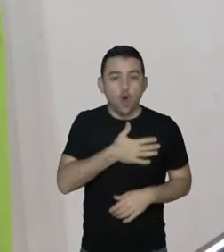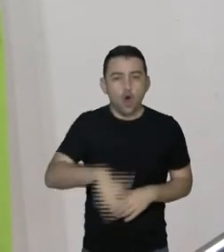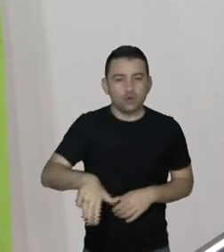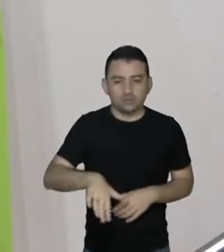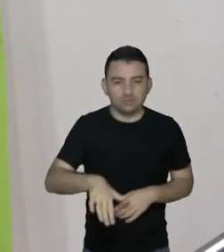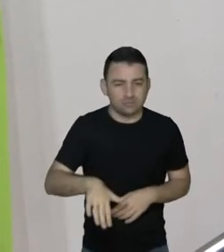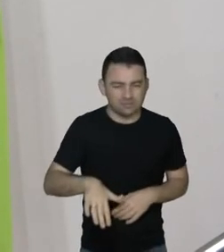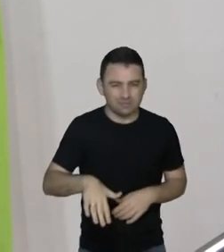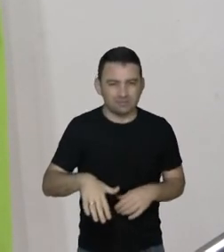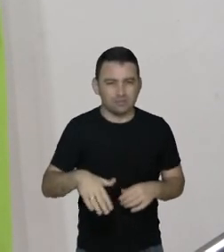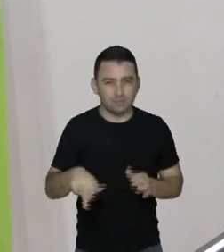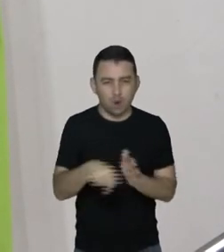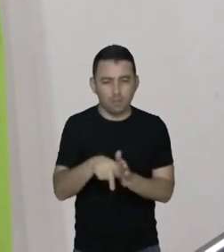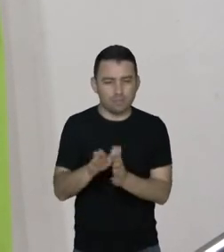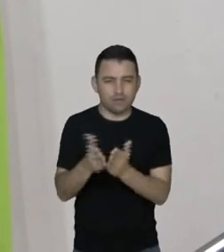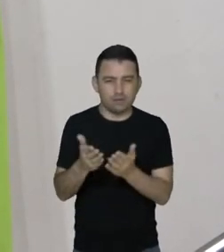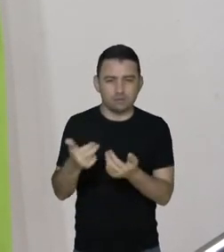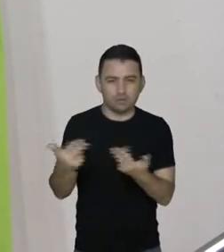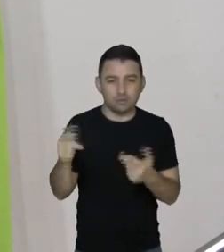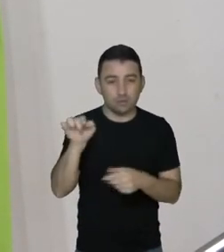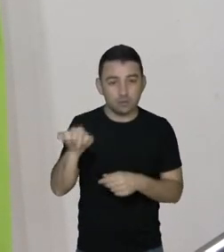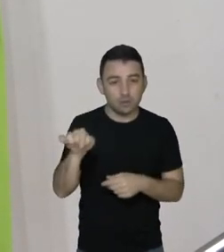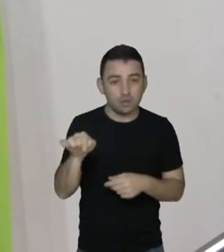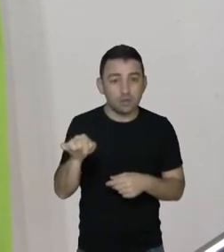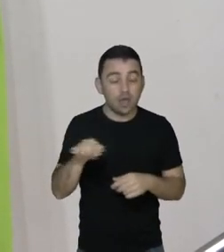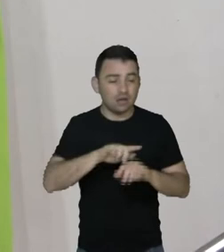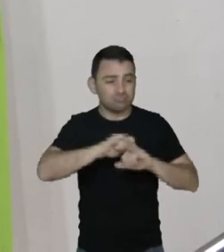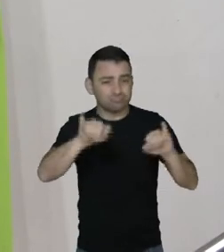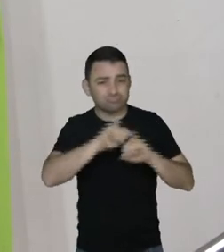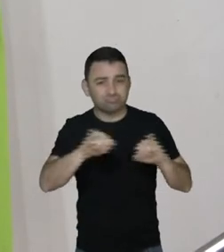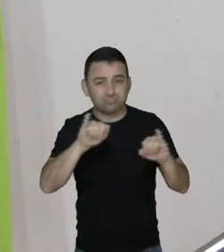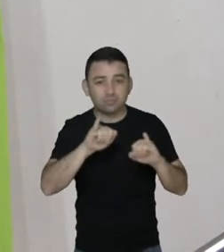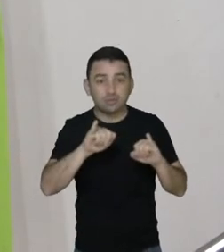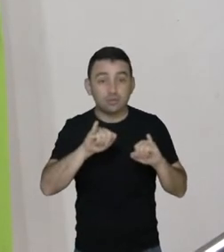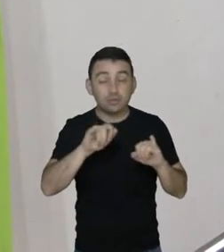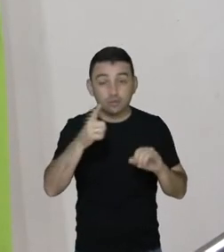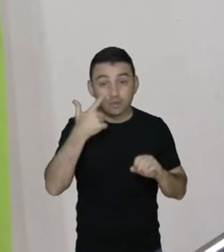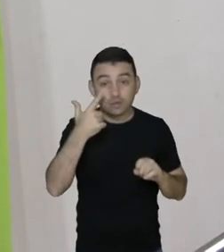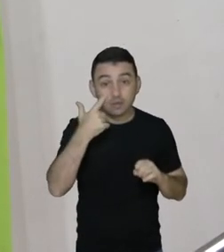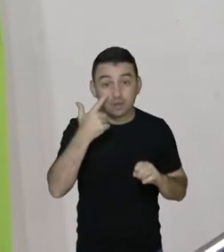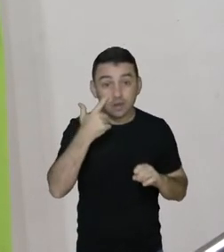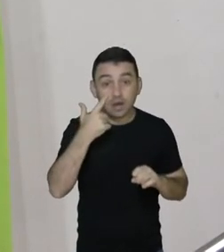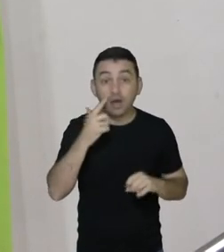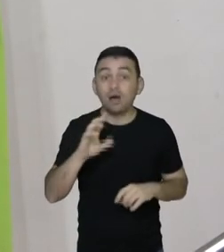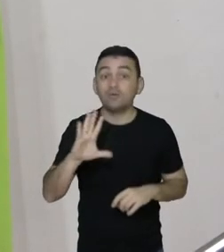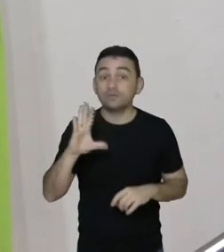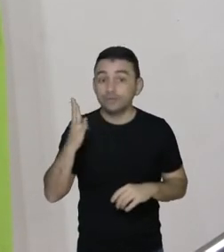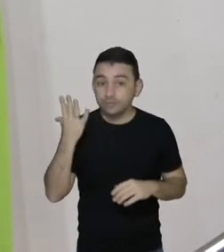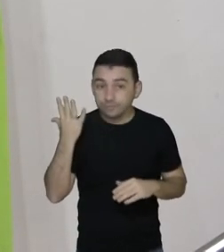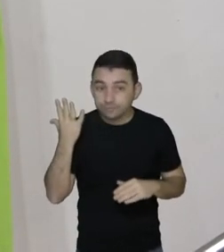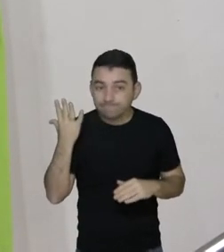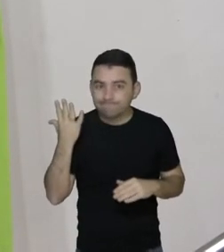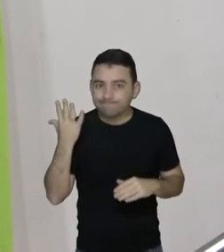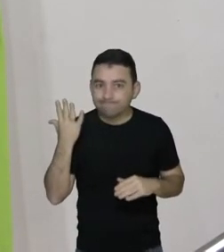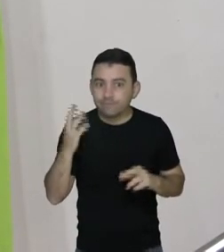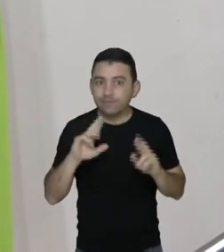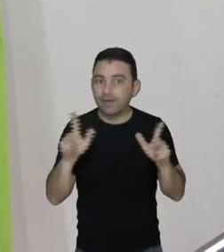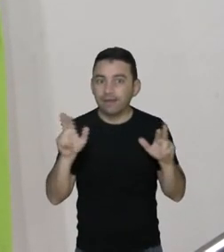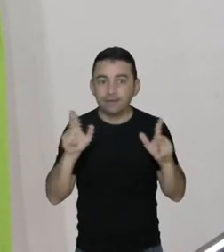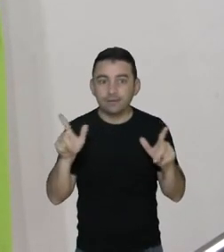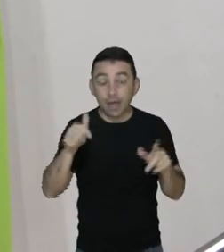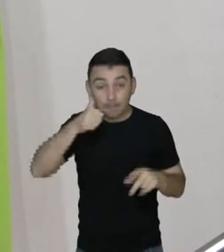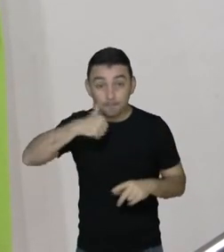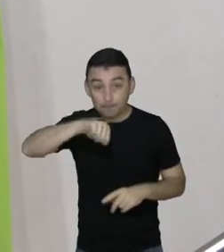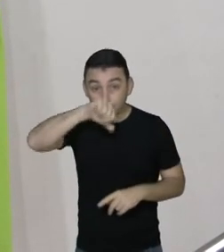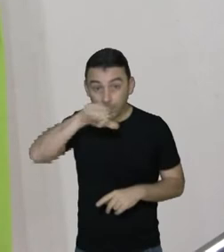humilhou a filha dela. Ela fez a denúncia nas redes sociais e, pasmem, aconteceu um negócio assim inusitado. A mãe